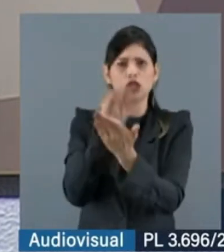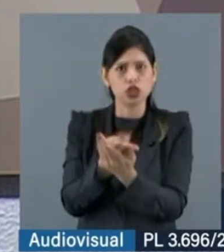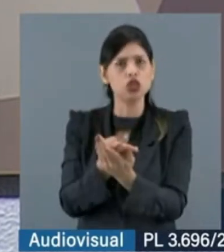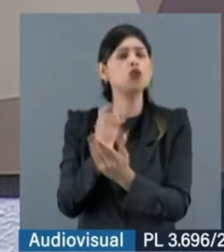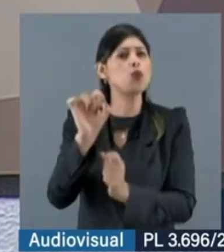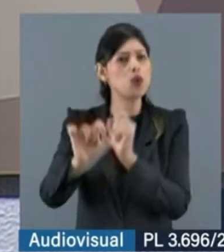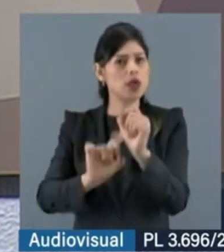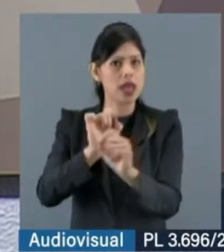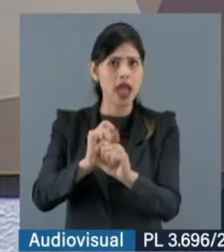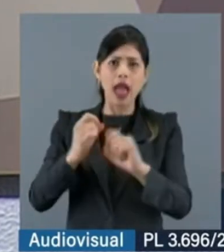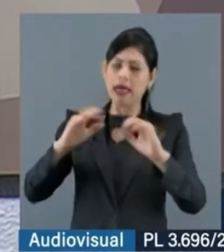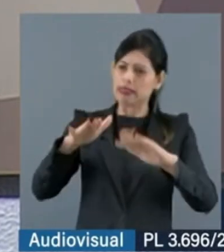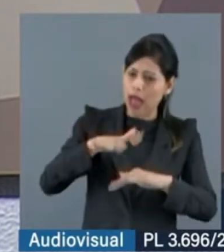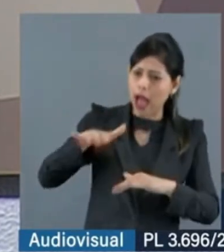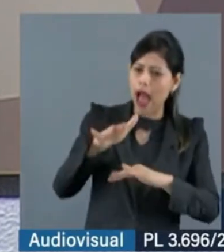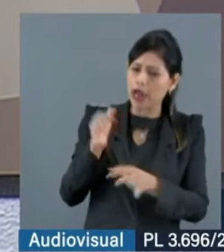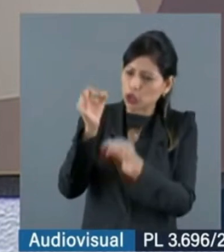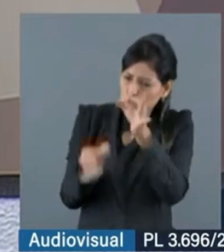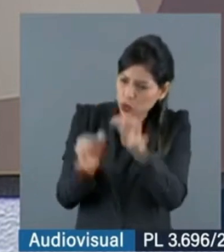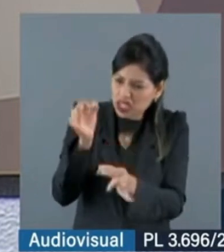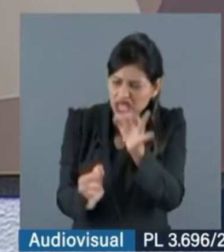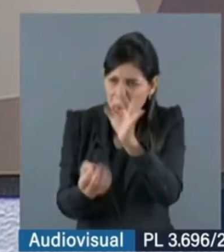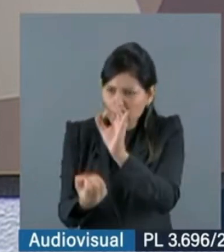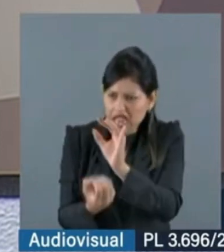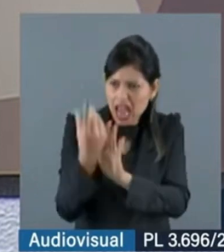Poder Judiciário não deve criar leis.